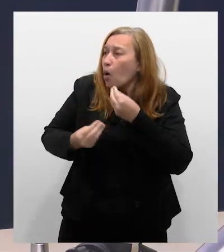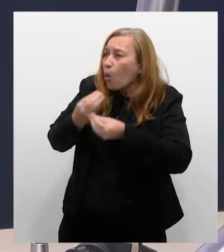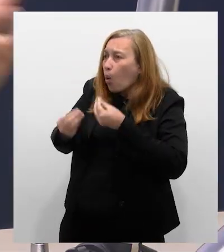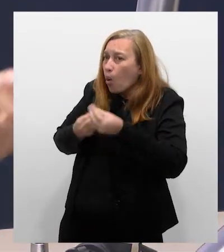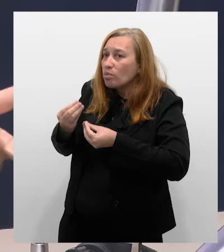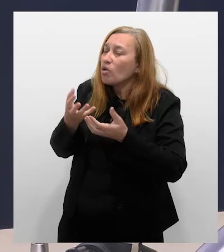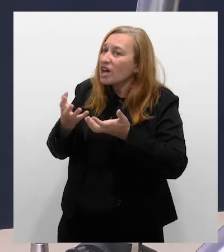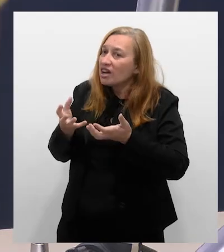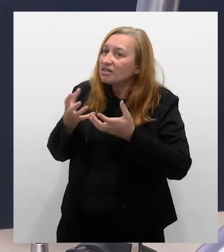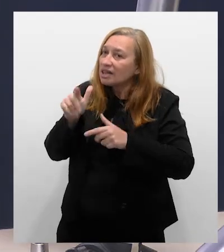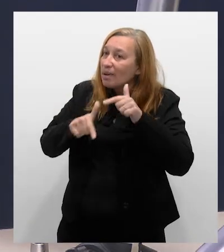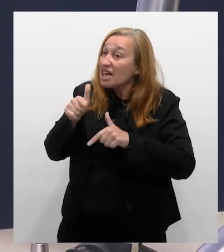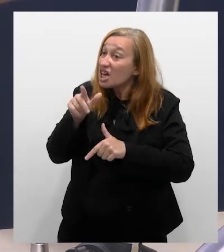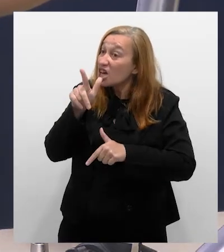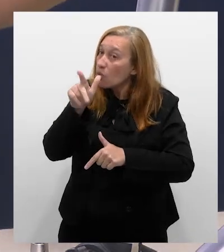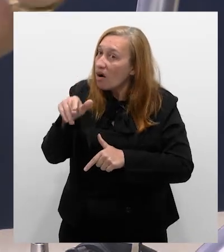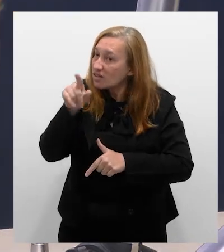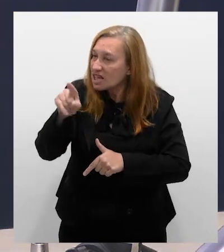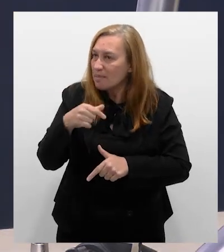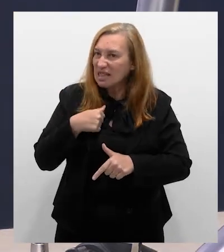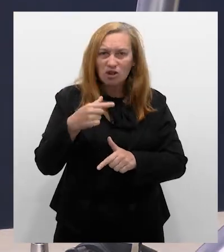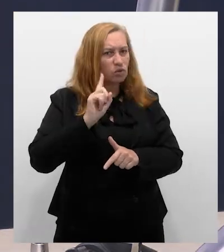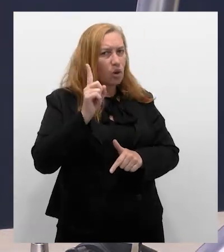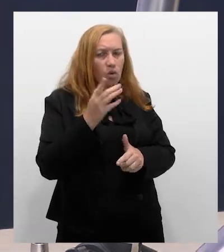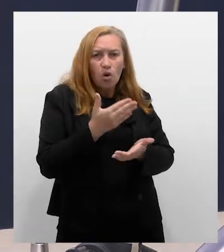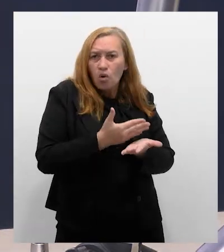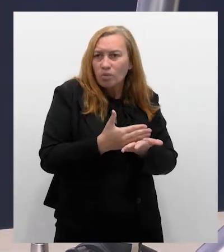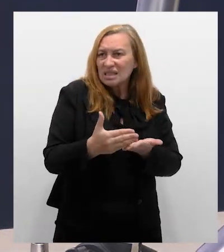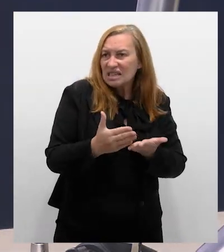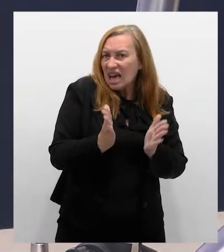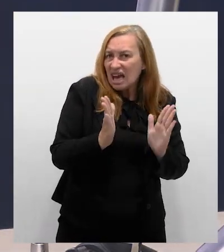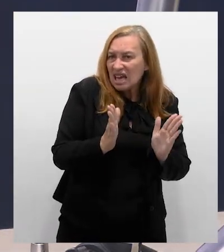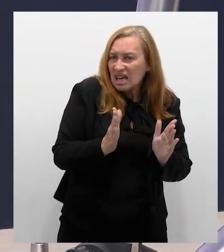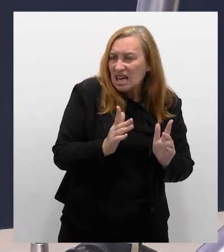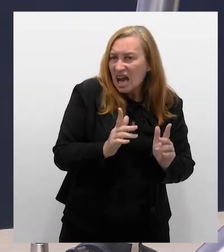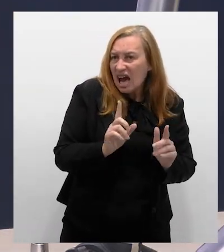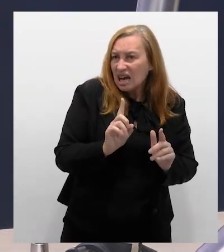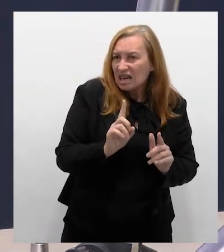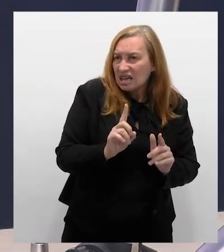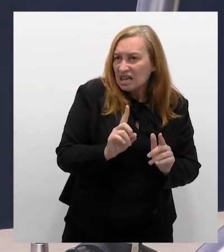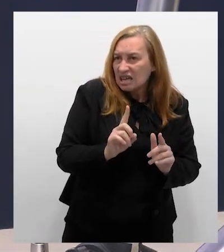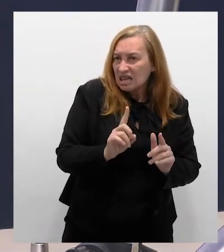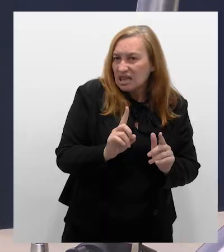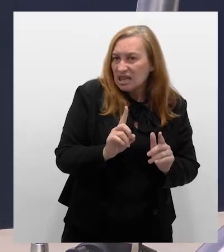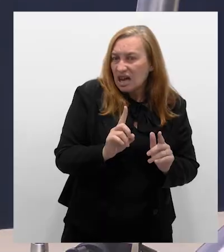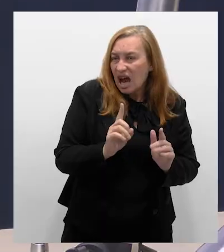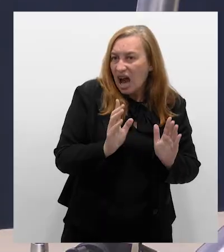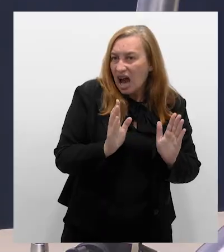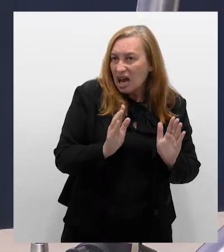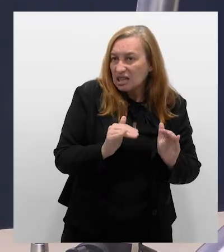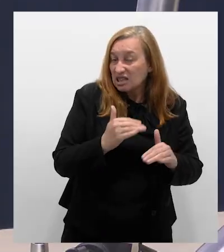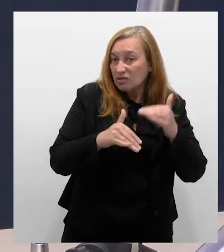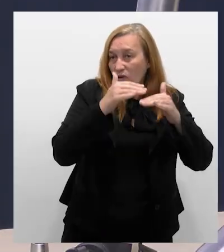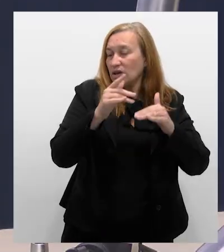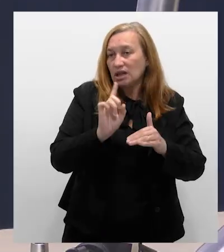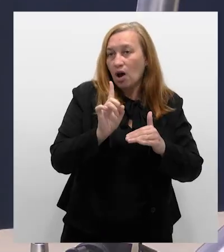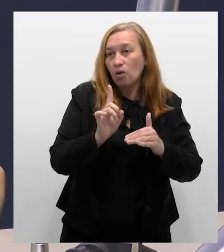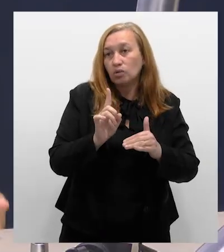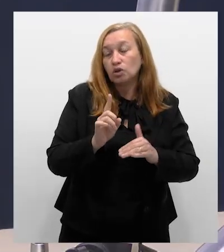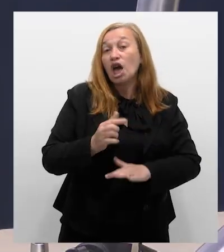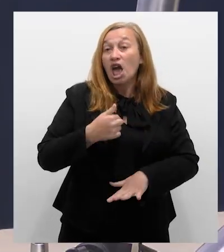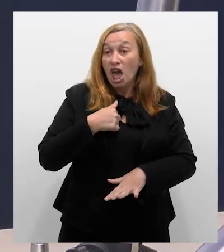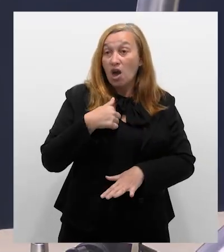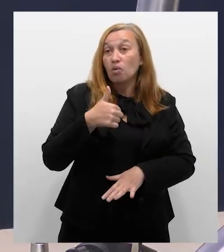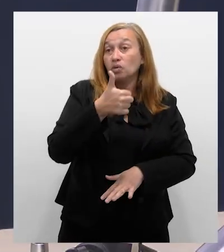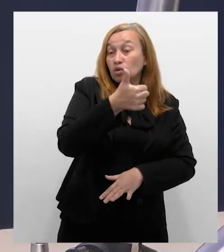fala assim, poxa, mas como assim? Eu quero trabalhar igual você. Eu falo, então, mas eu não comecei assim. Inclusive no início de 2024, quando eu